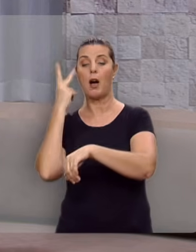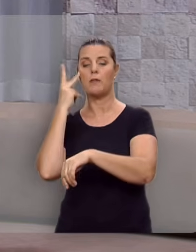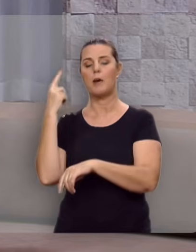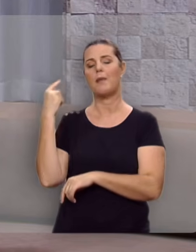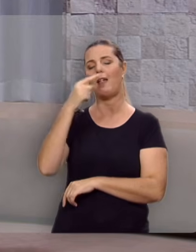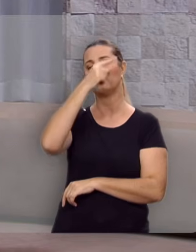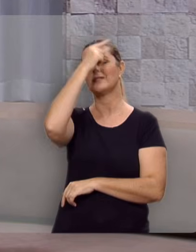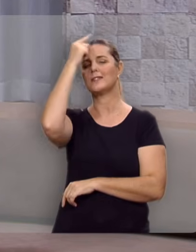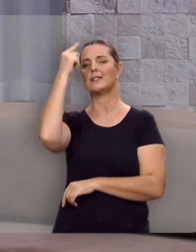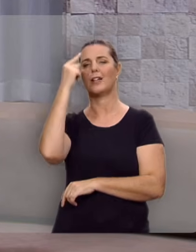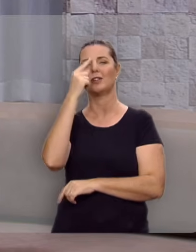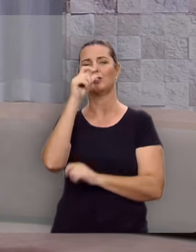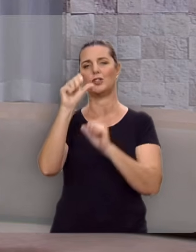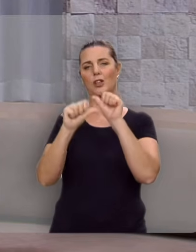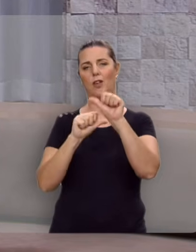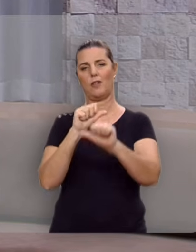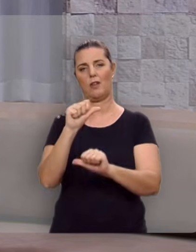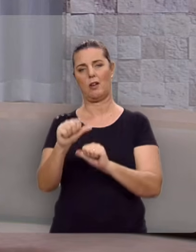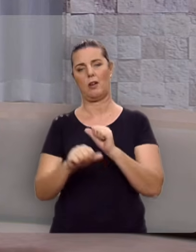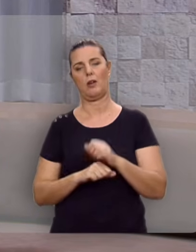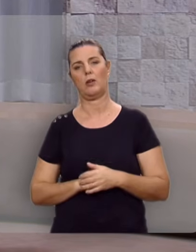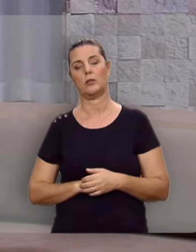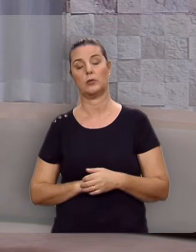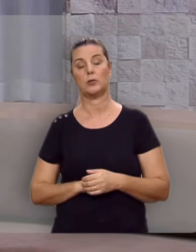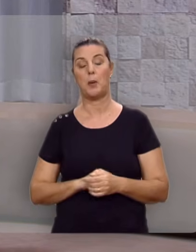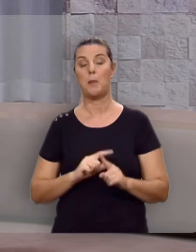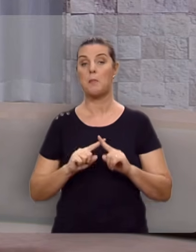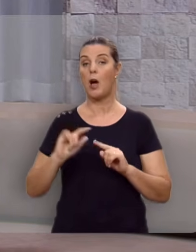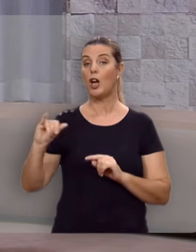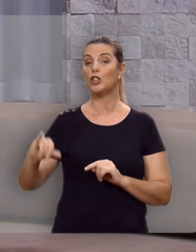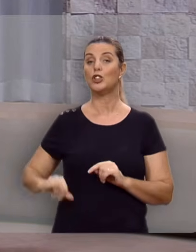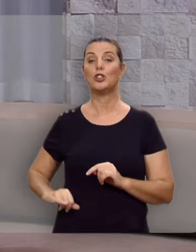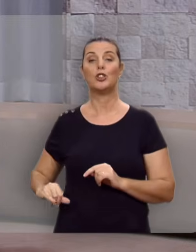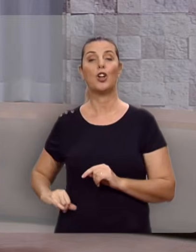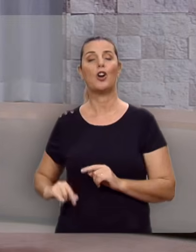para santificá-los. Mas Jó